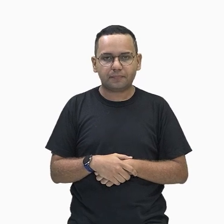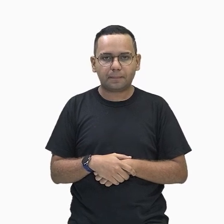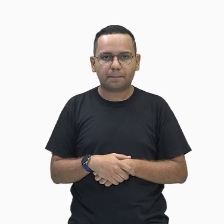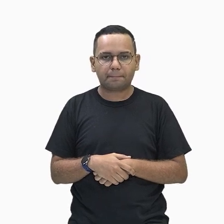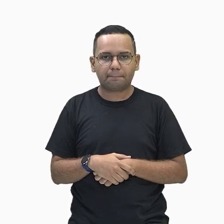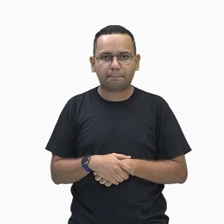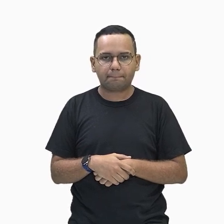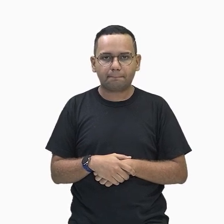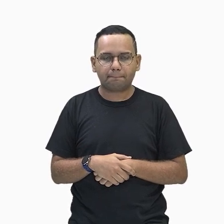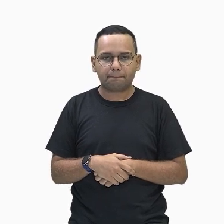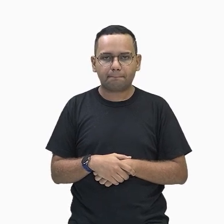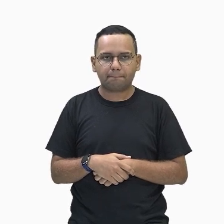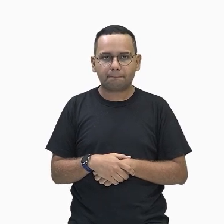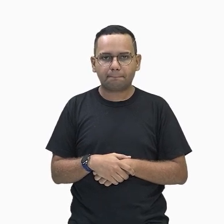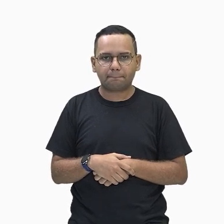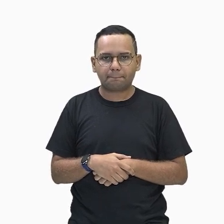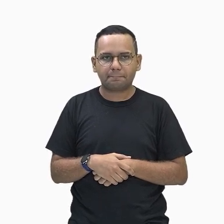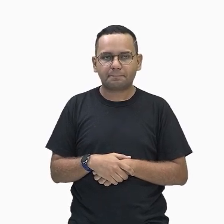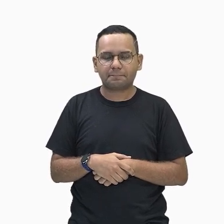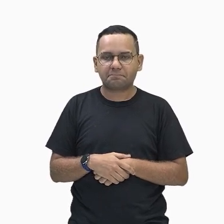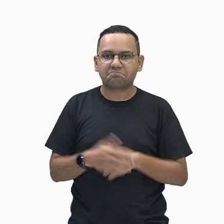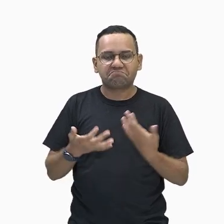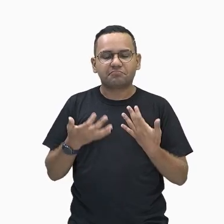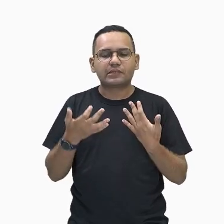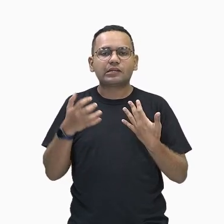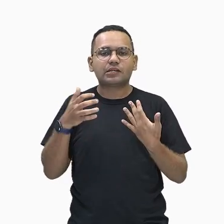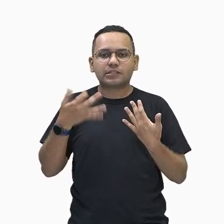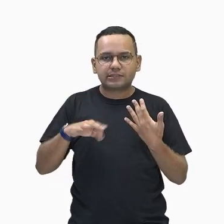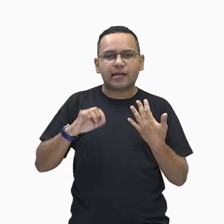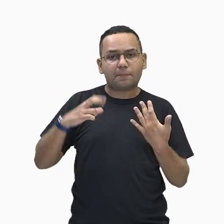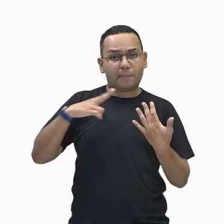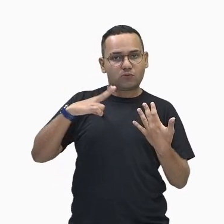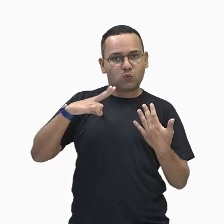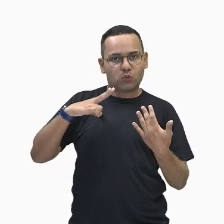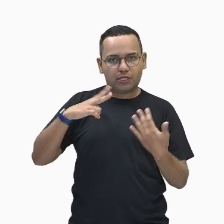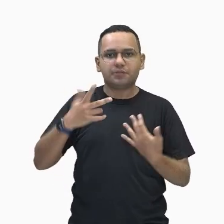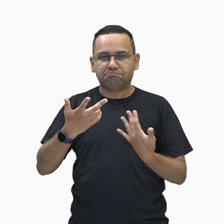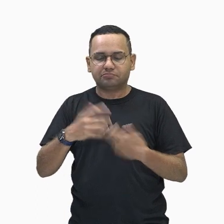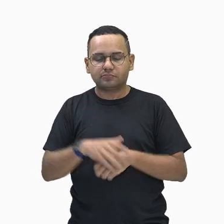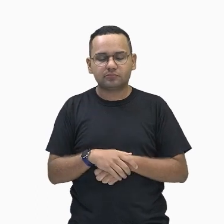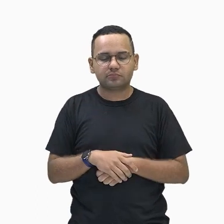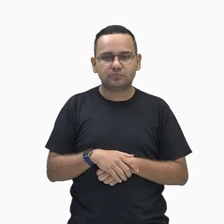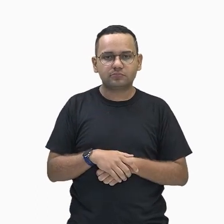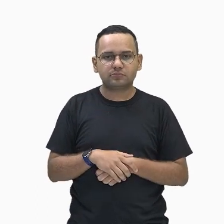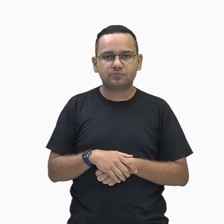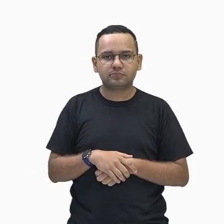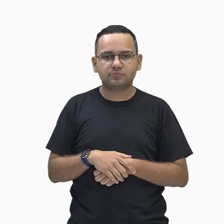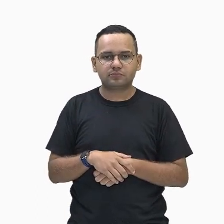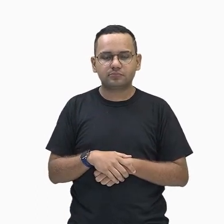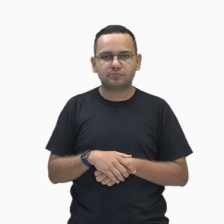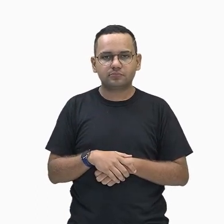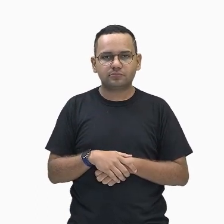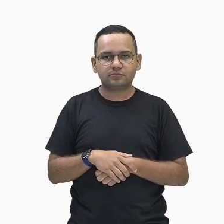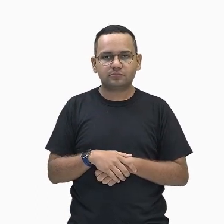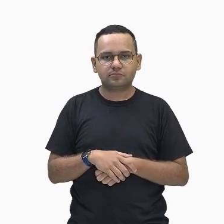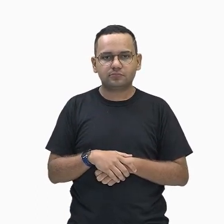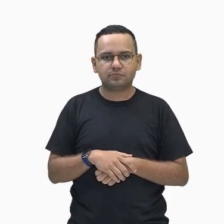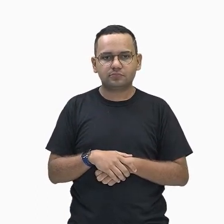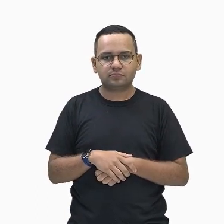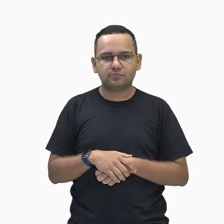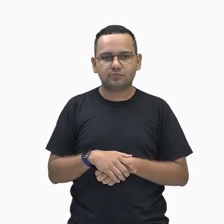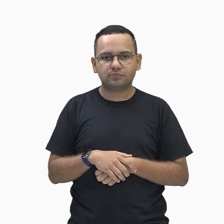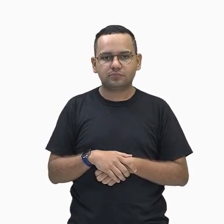desenvolver de forma pessoal Ahã de de praticar essa atividade física tá bom ah uma vez